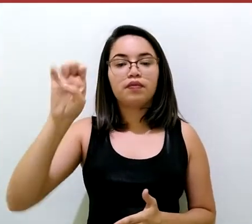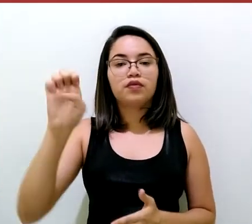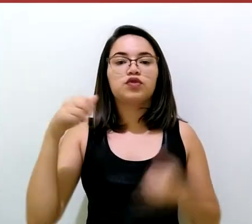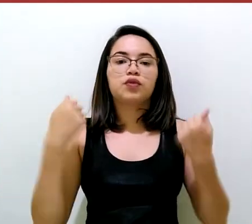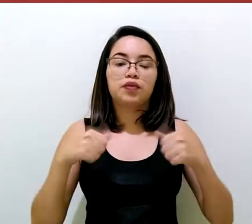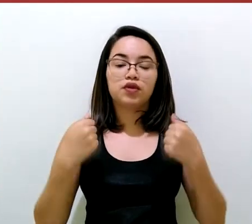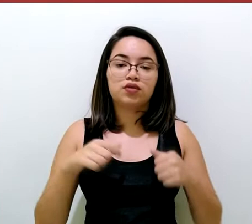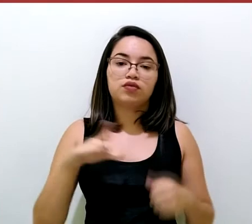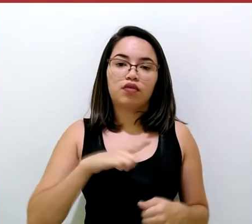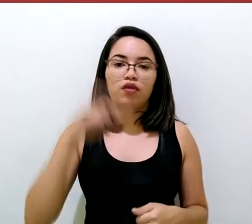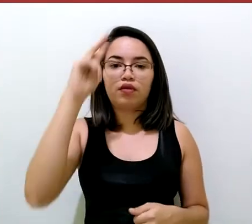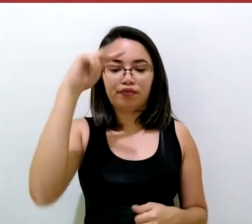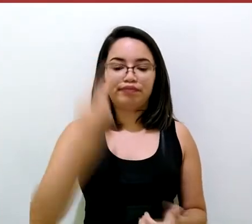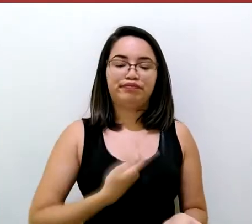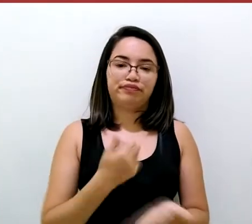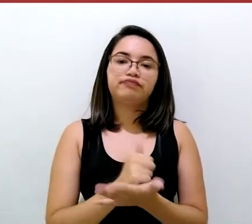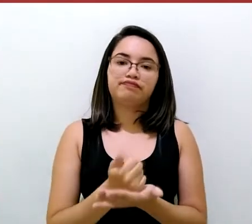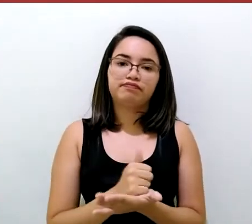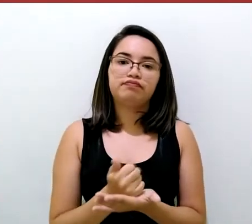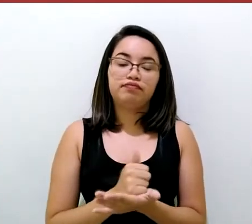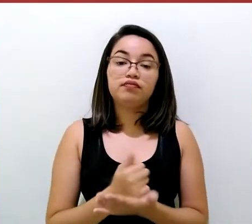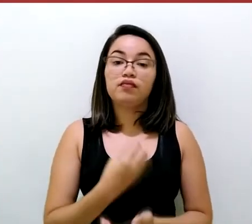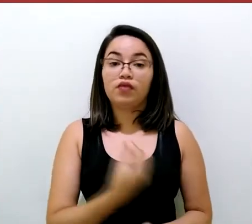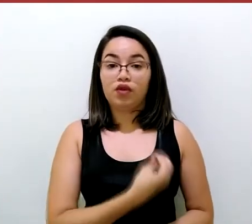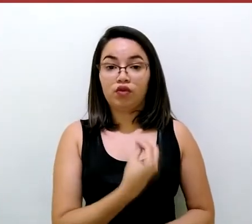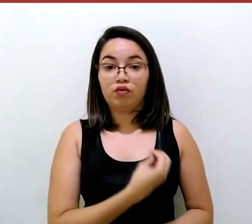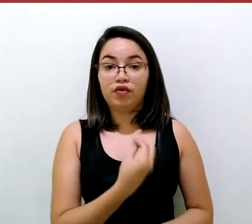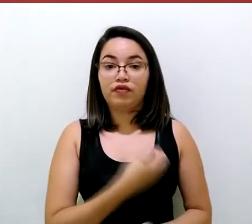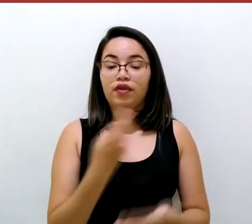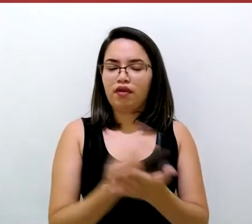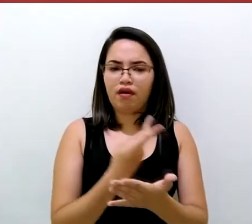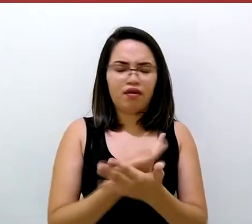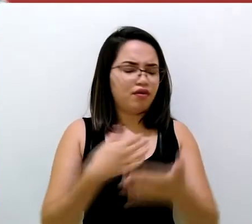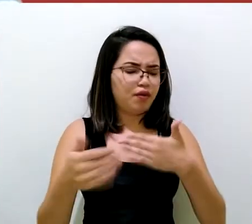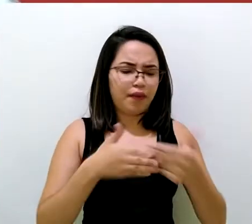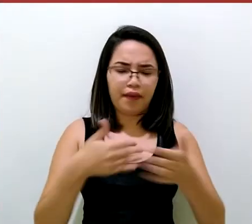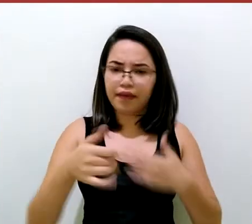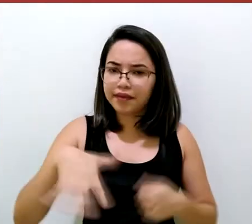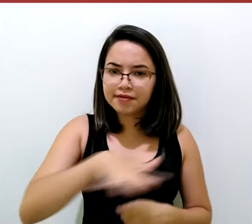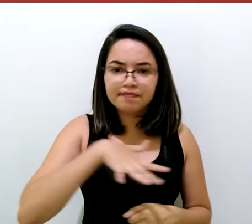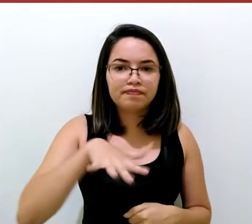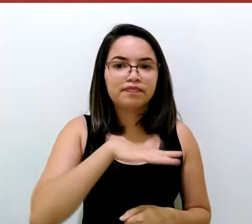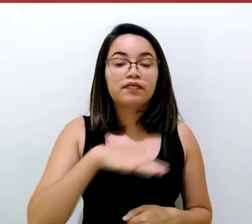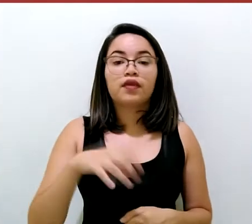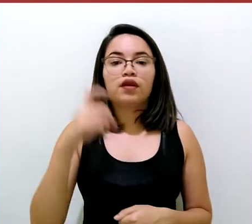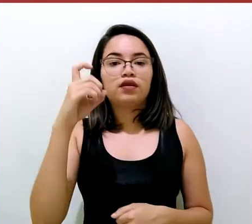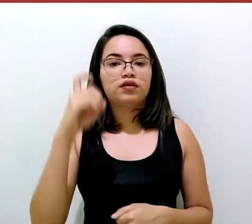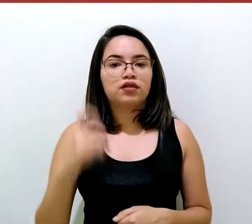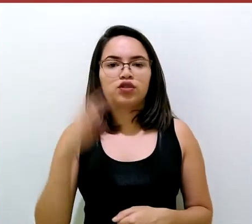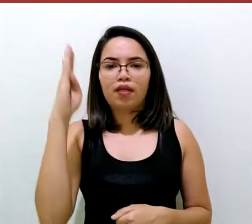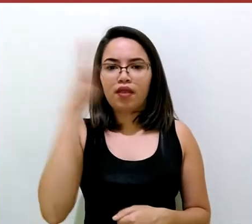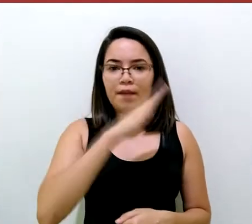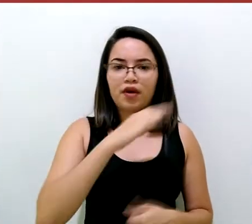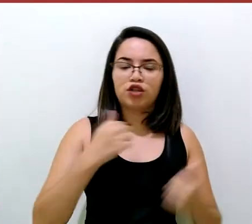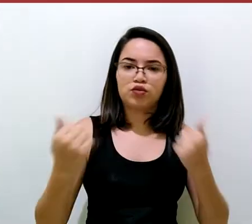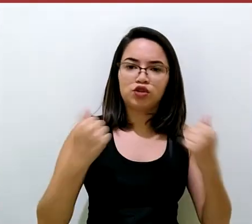precisam exercer um autocontrole, e que uma vida desregrada em qualquer área, seja